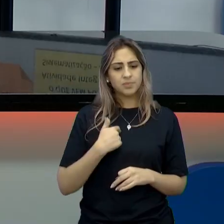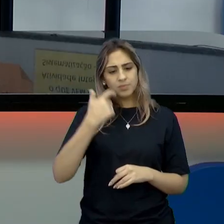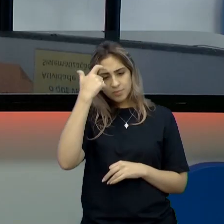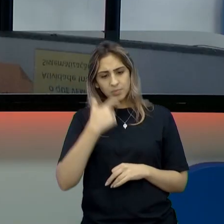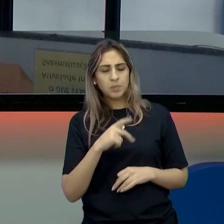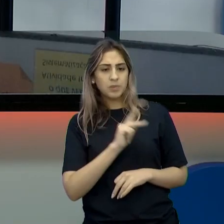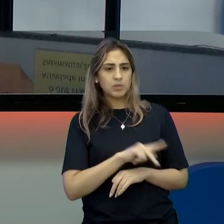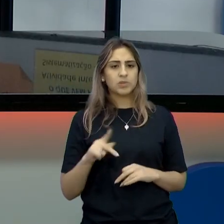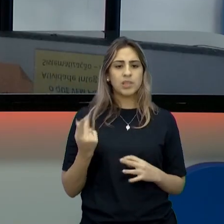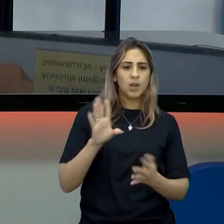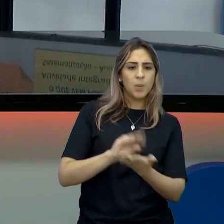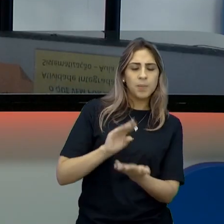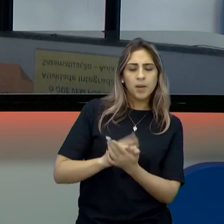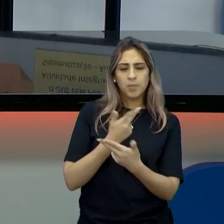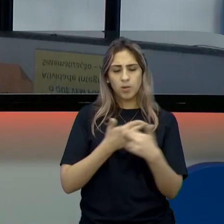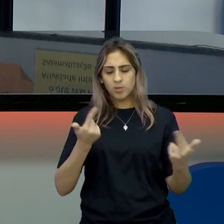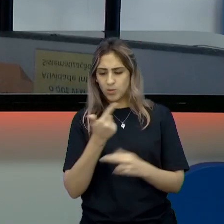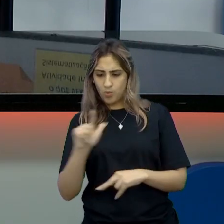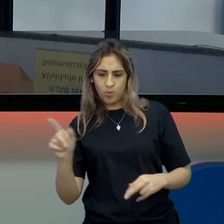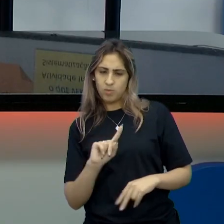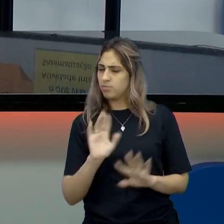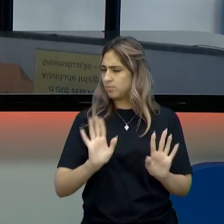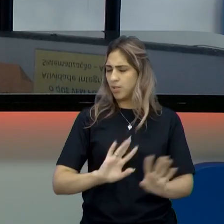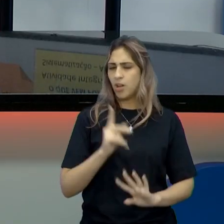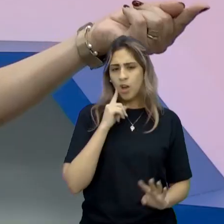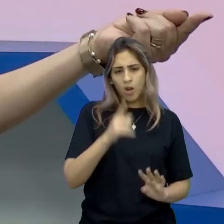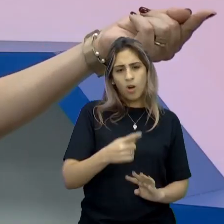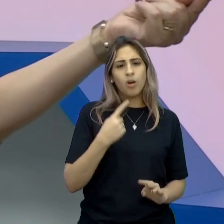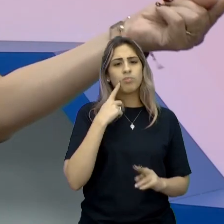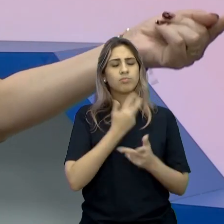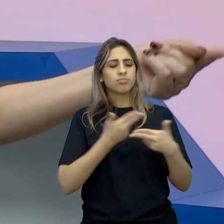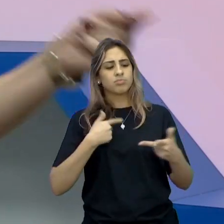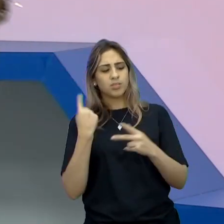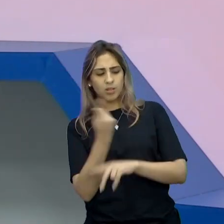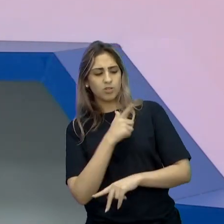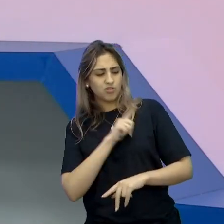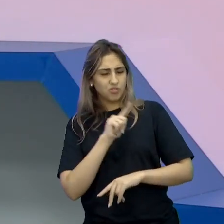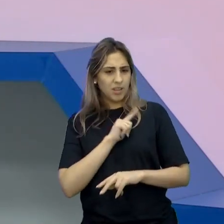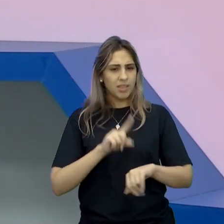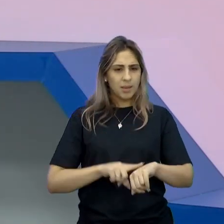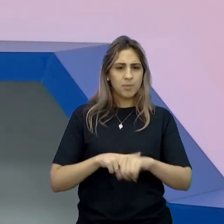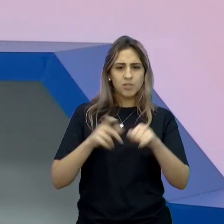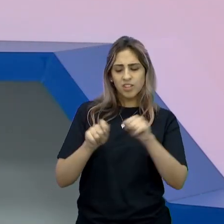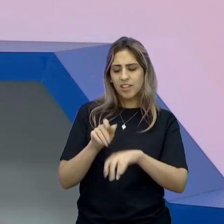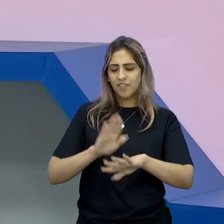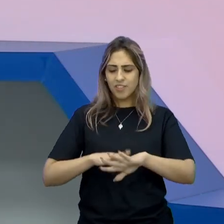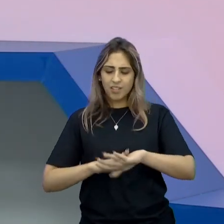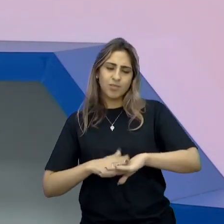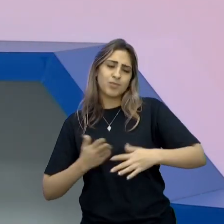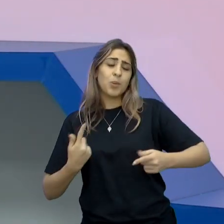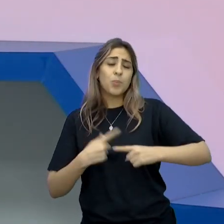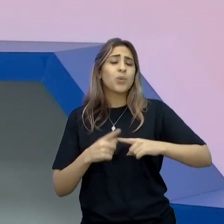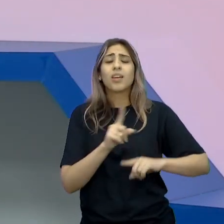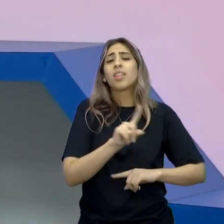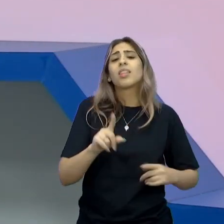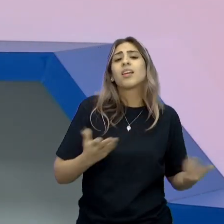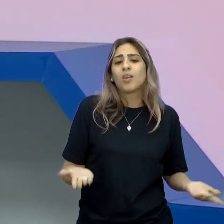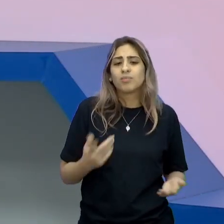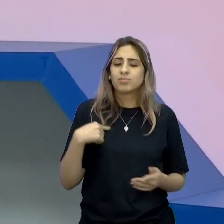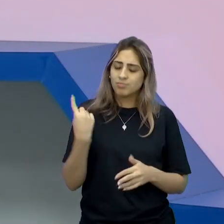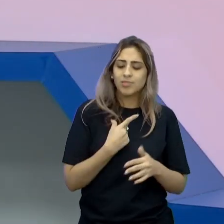o professor quer copiar alguma coisa do outro. Não, olha só ele falando, nossa, se nós tivéssemos tempo, nós poderíamos ter feito isso. E o por que não